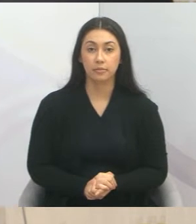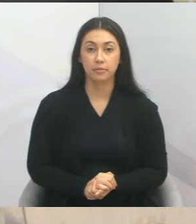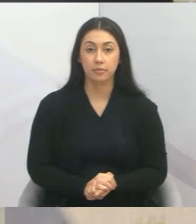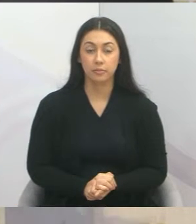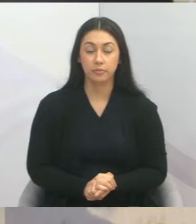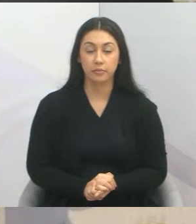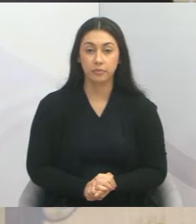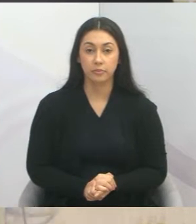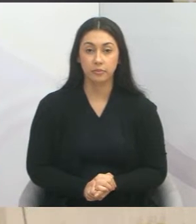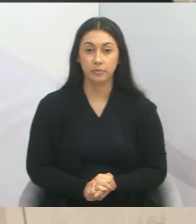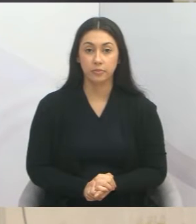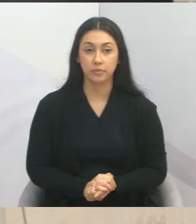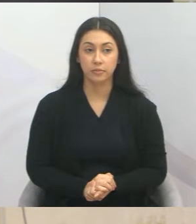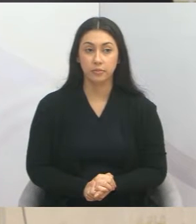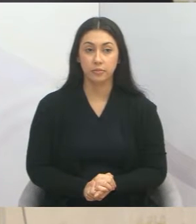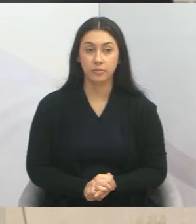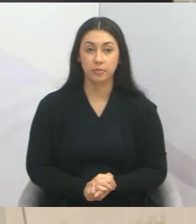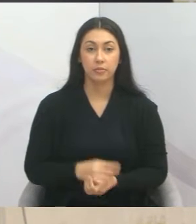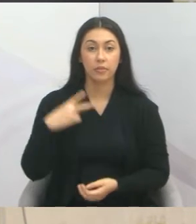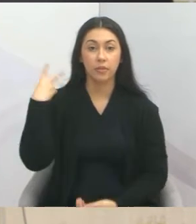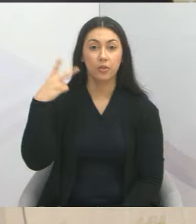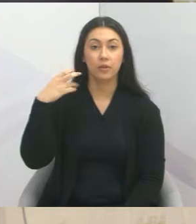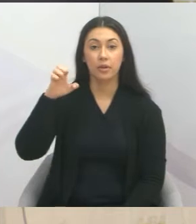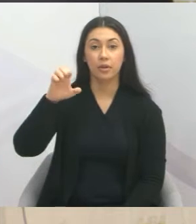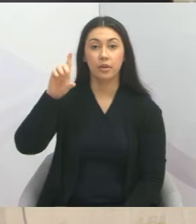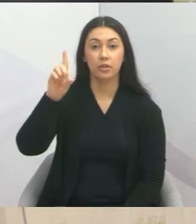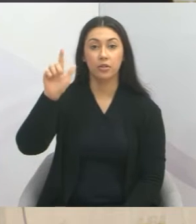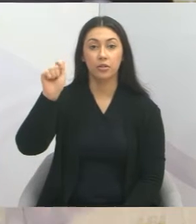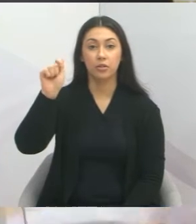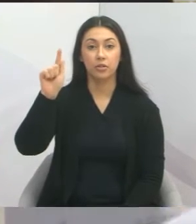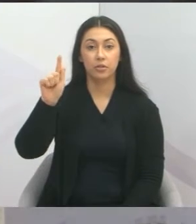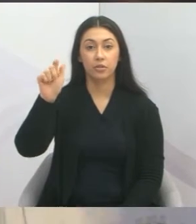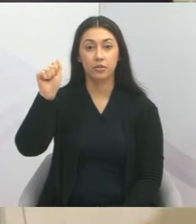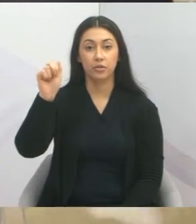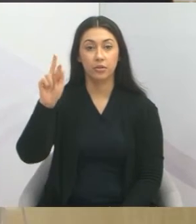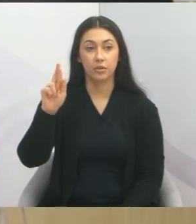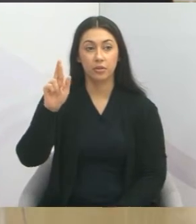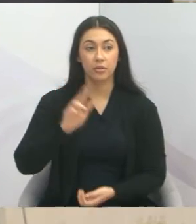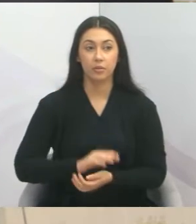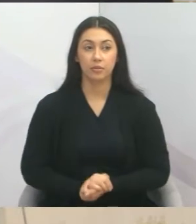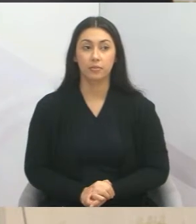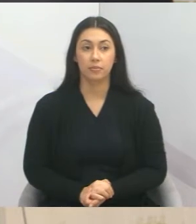divulgação da presente manifestação Vereador Edgar sassaki